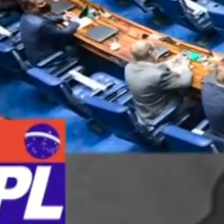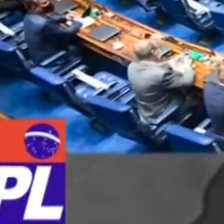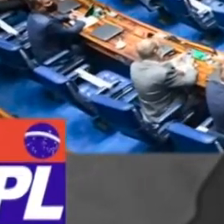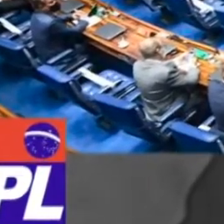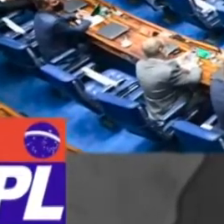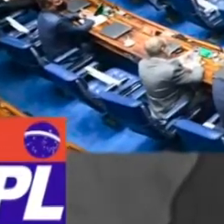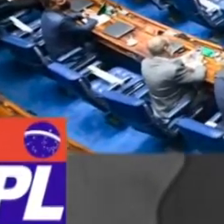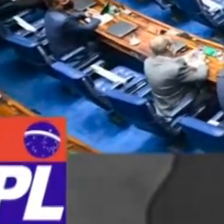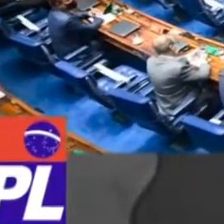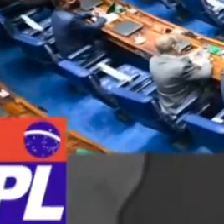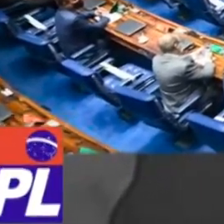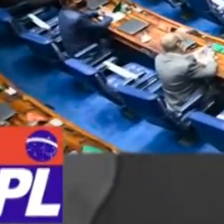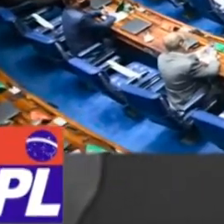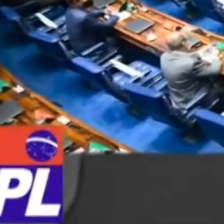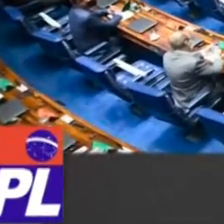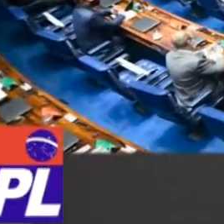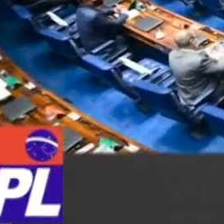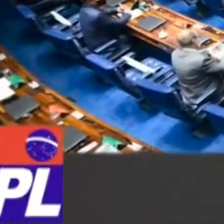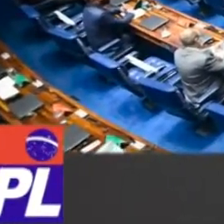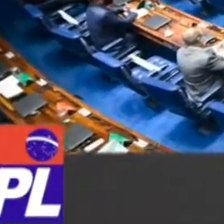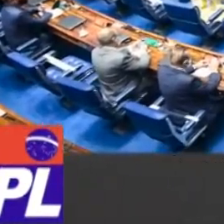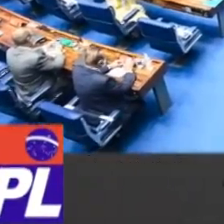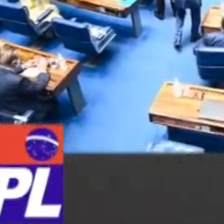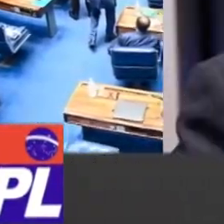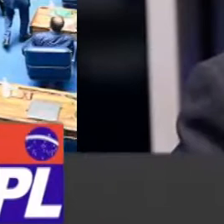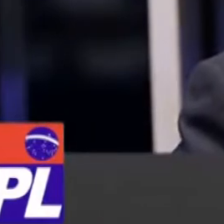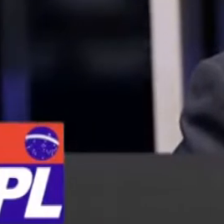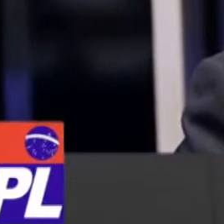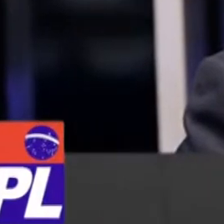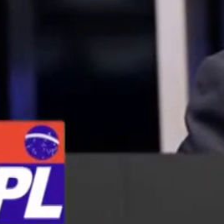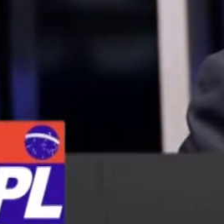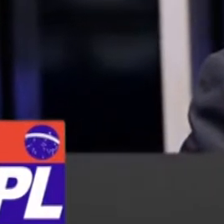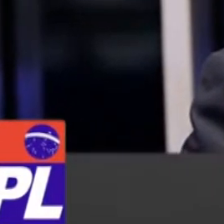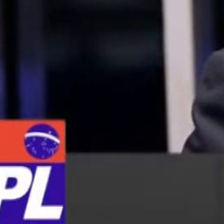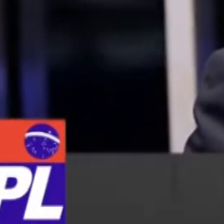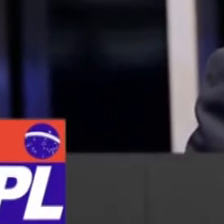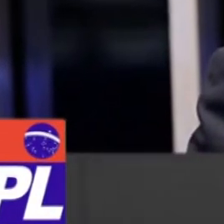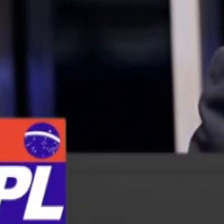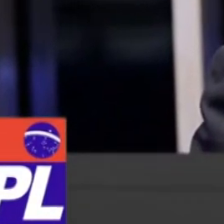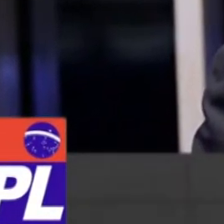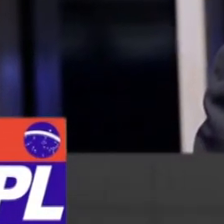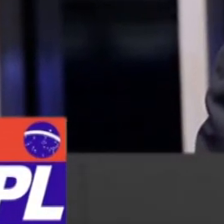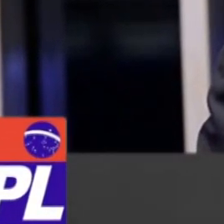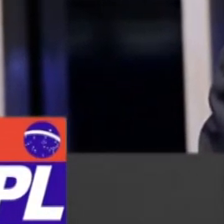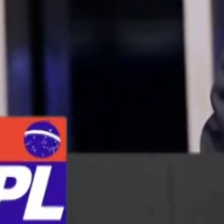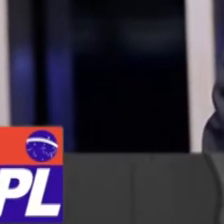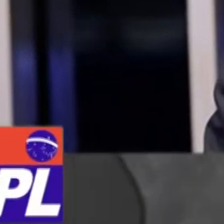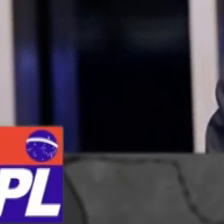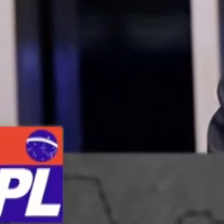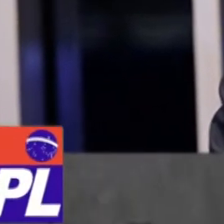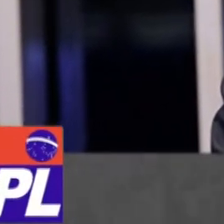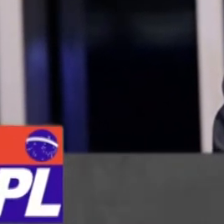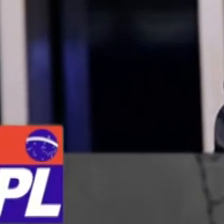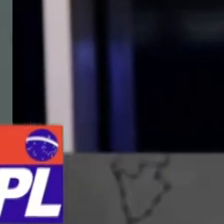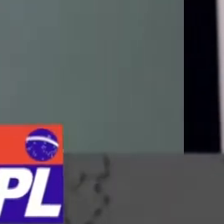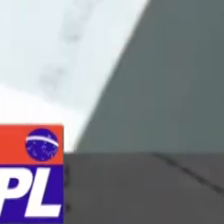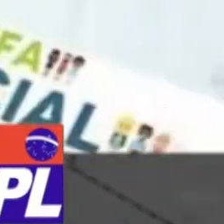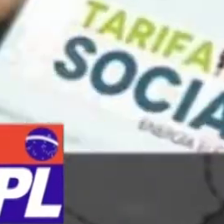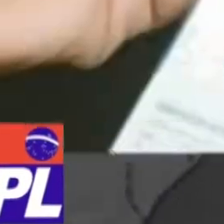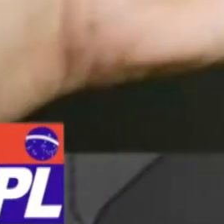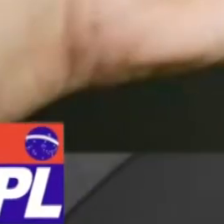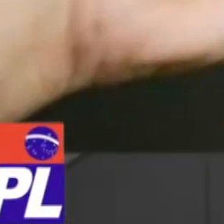importantes projetos aprovados pelo Senado no ano passado de acordo com o Zequinha uma proposta da Qual foi relator